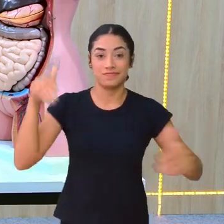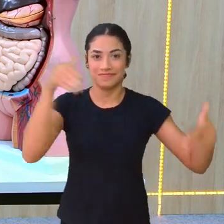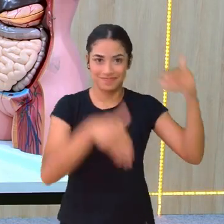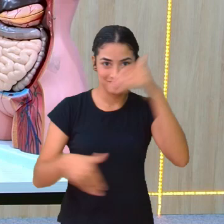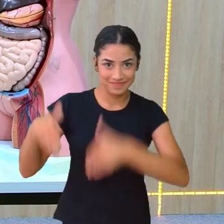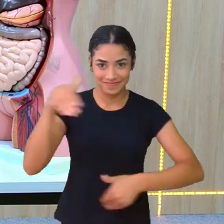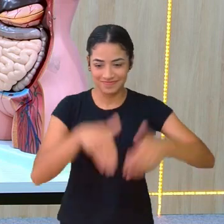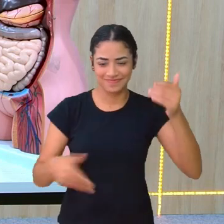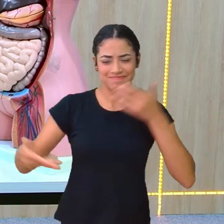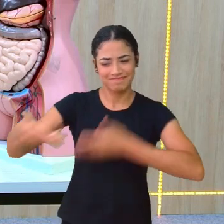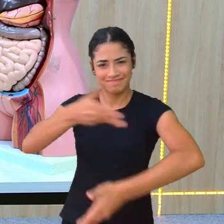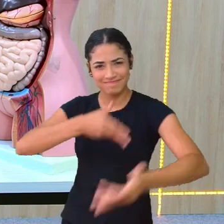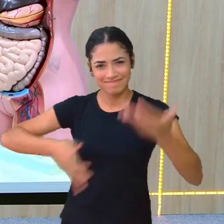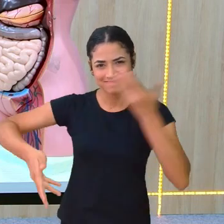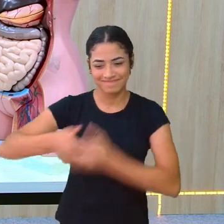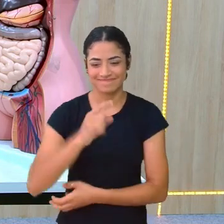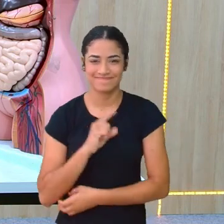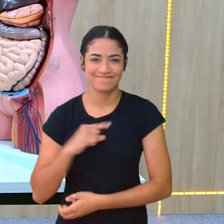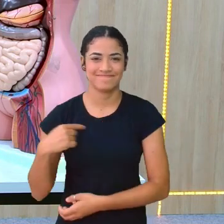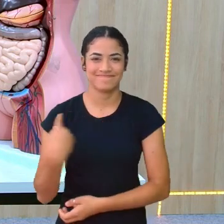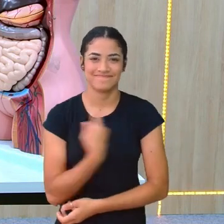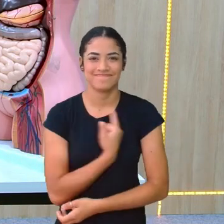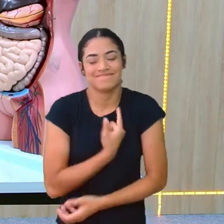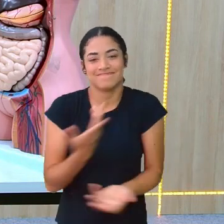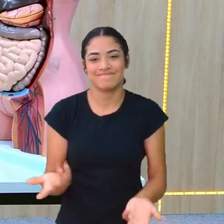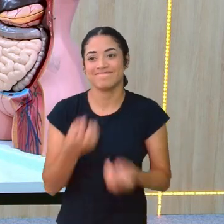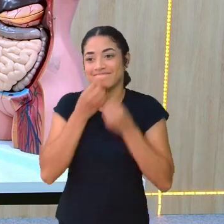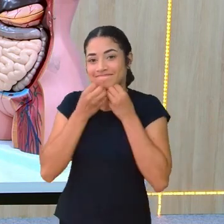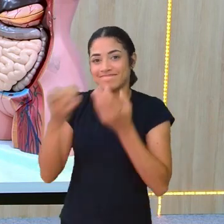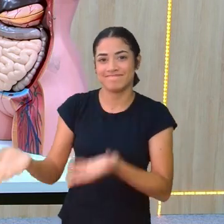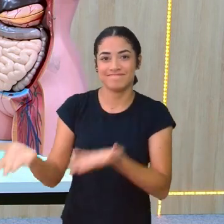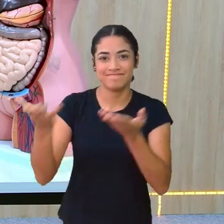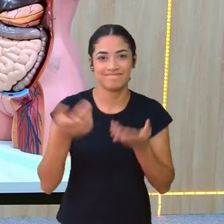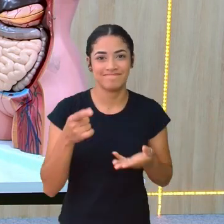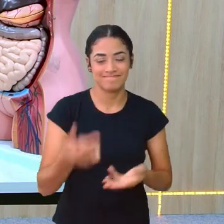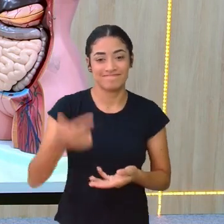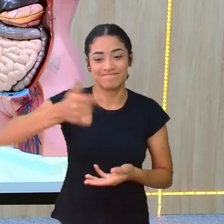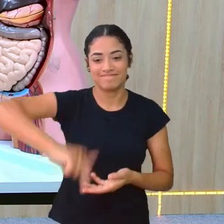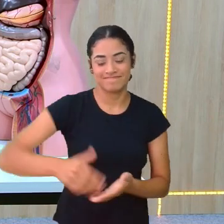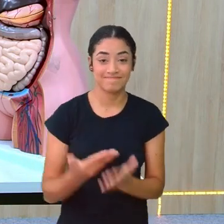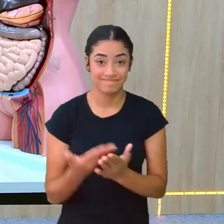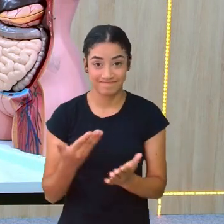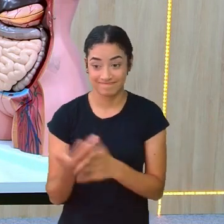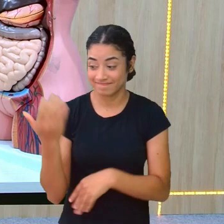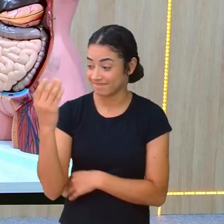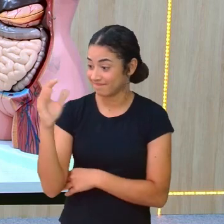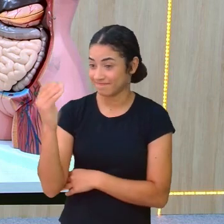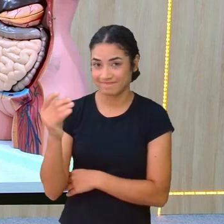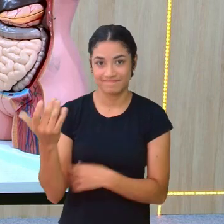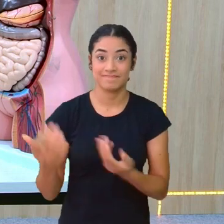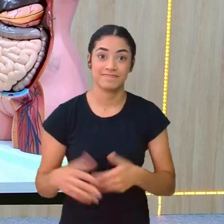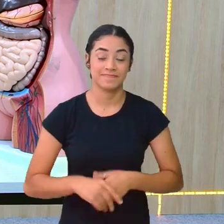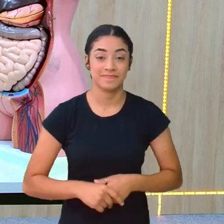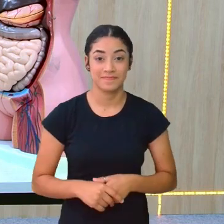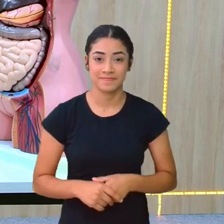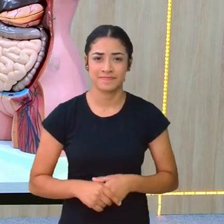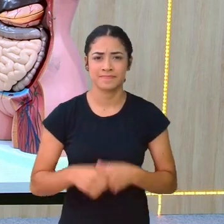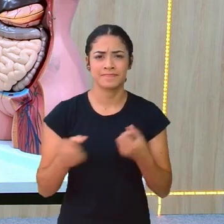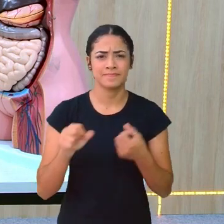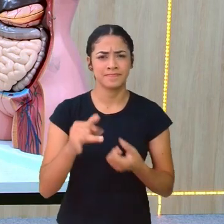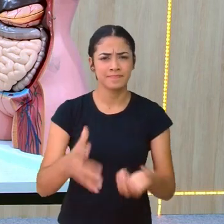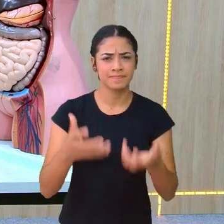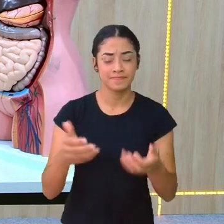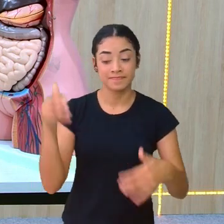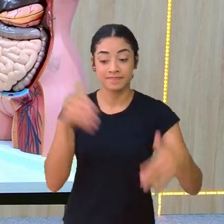participar, interagir conosco. Então, sejam todos bem-vindos a mais uma aula. E para participar da